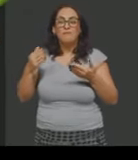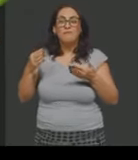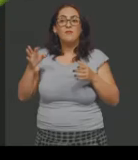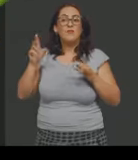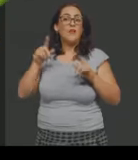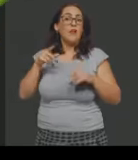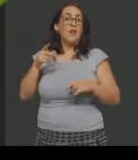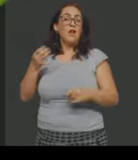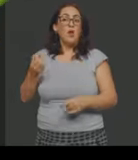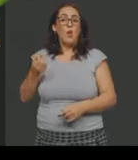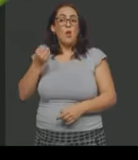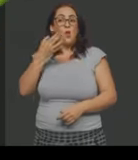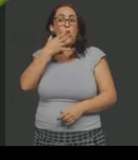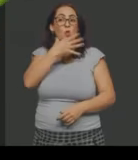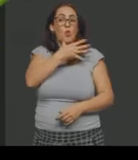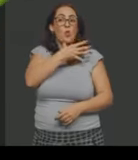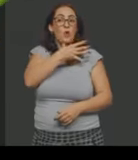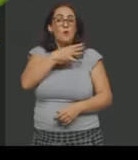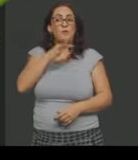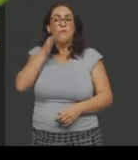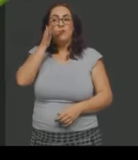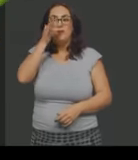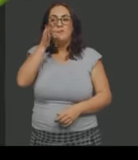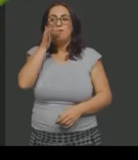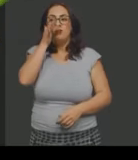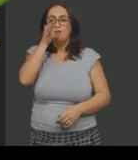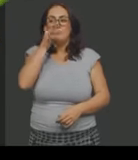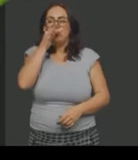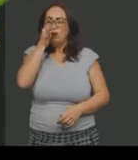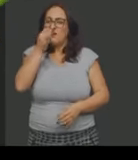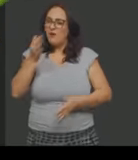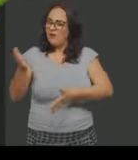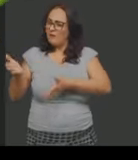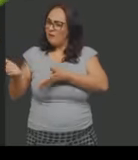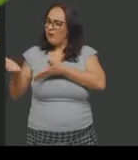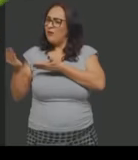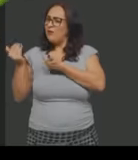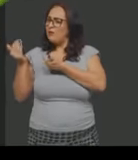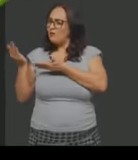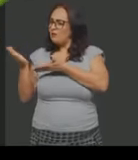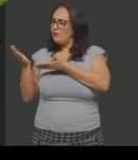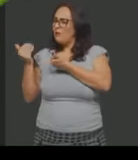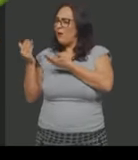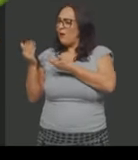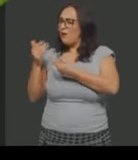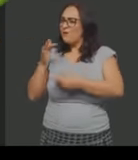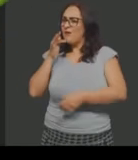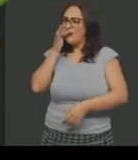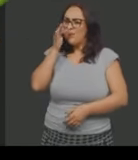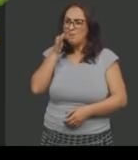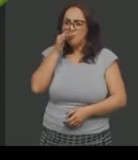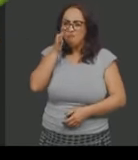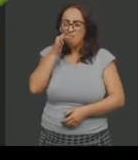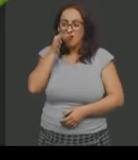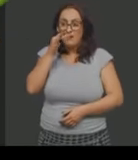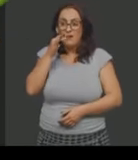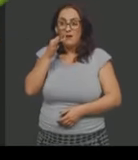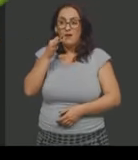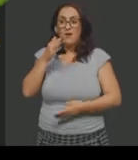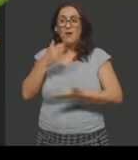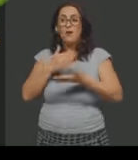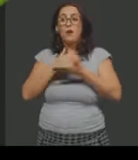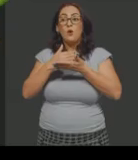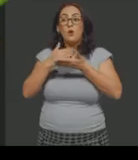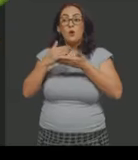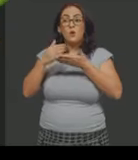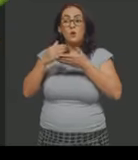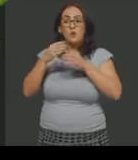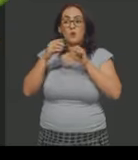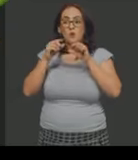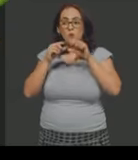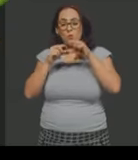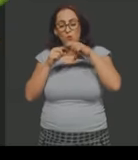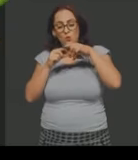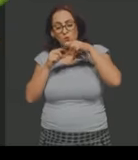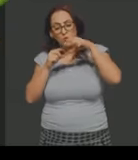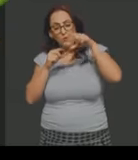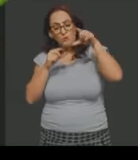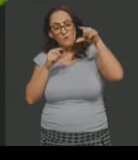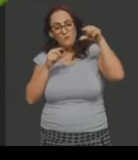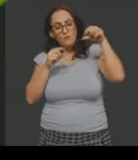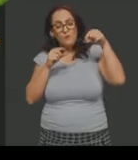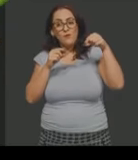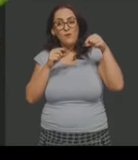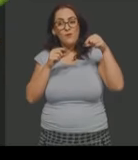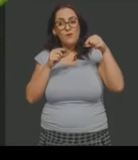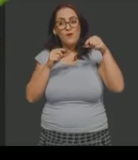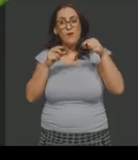meu esporófito jovem. E a partir daqui, então, dessa folhinha que está nascendo aqui, é que nós